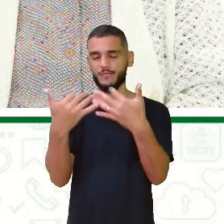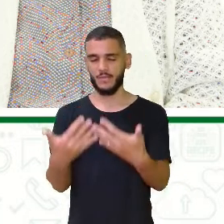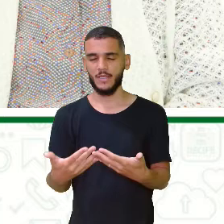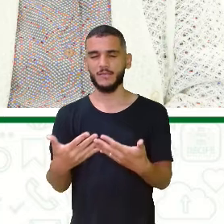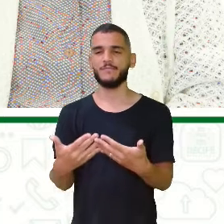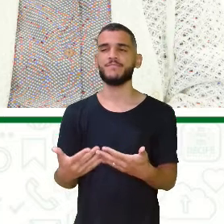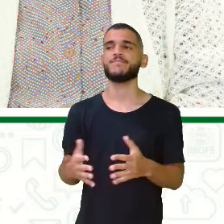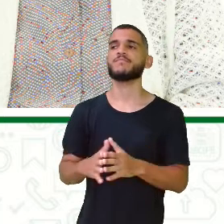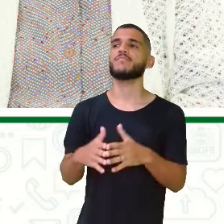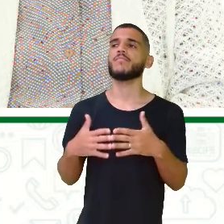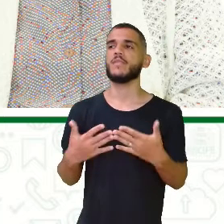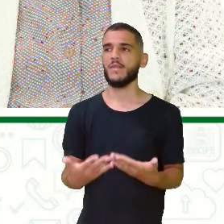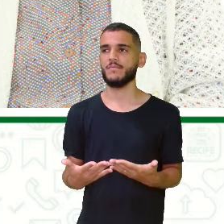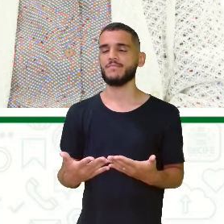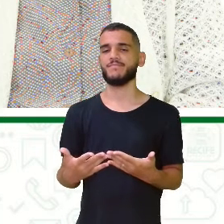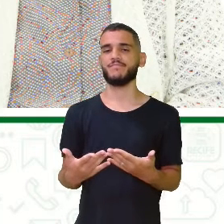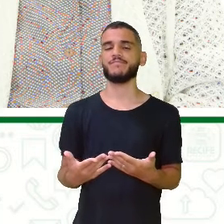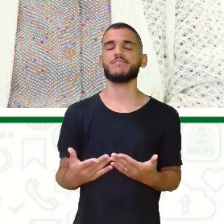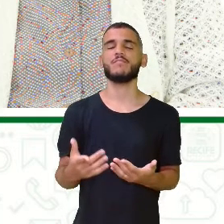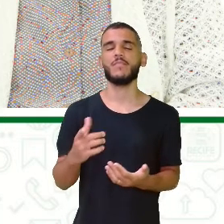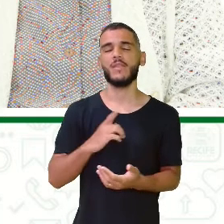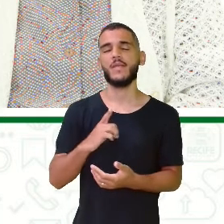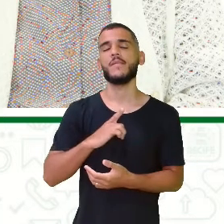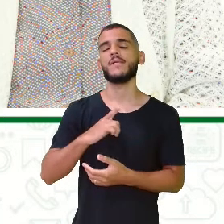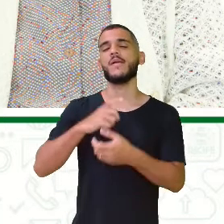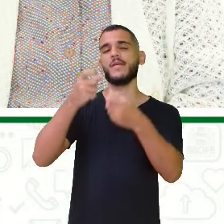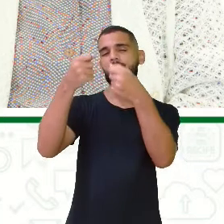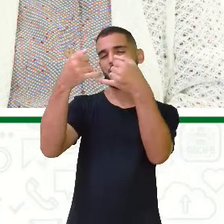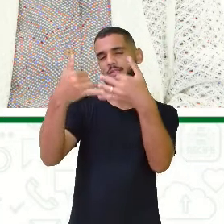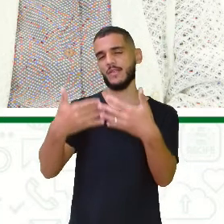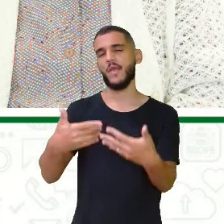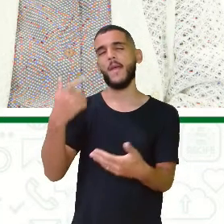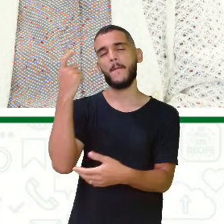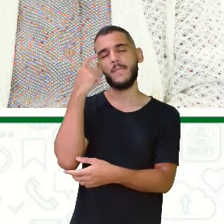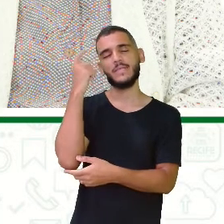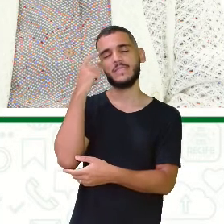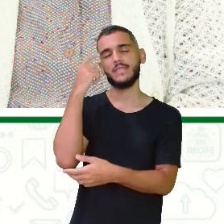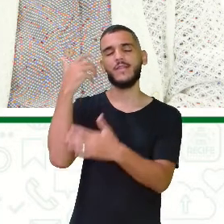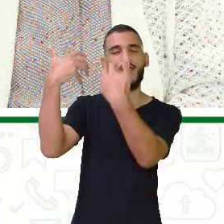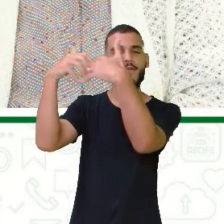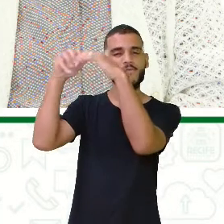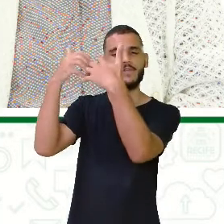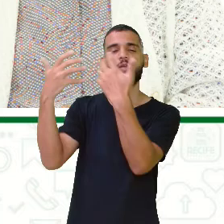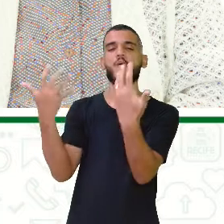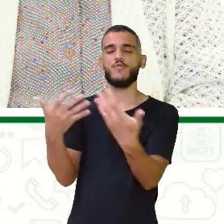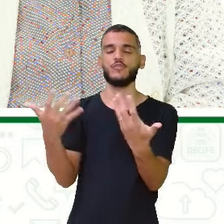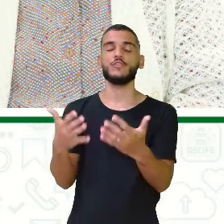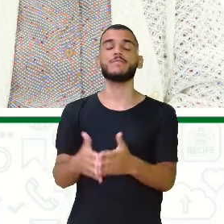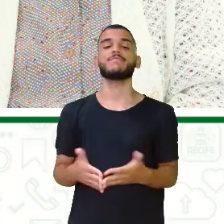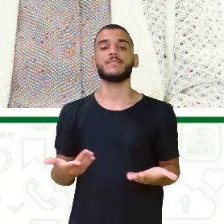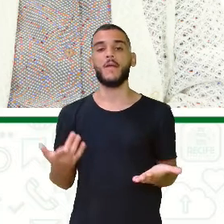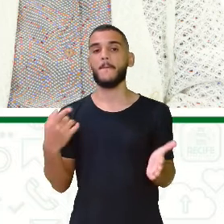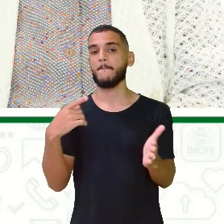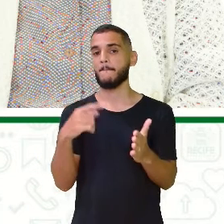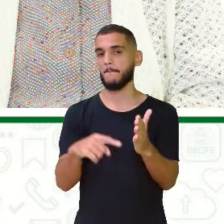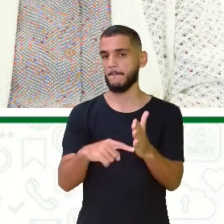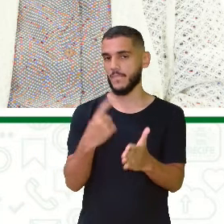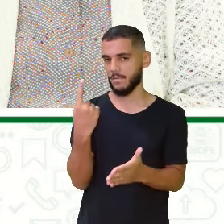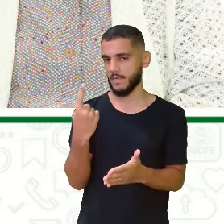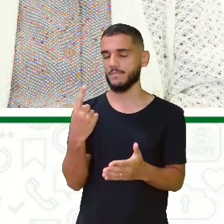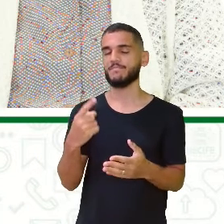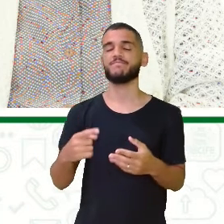que a gente está falando, o que a gente está pensando e refletindo na aula de hoje. Vê só, como primeira definição temos